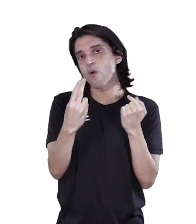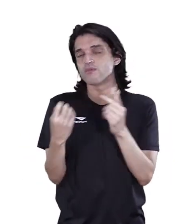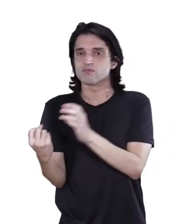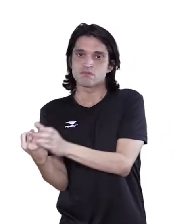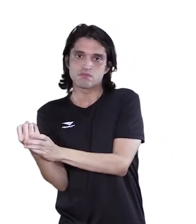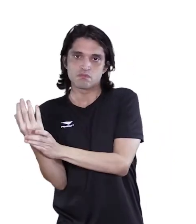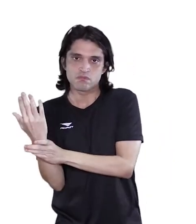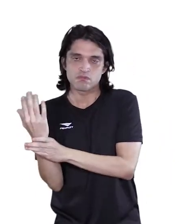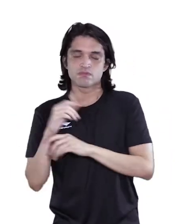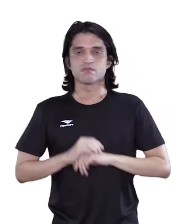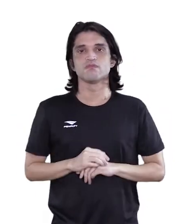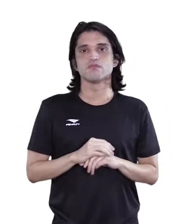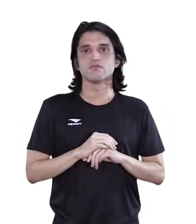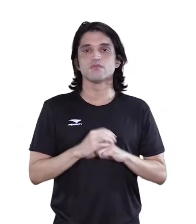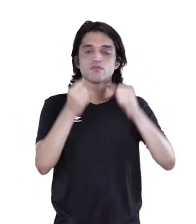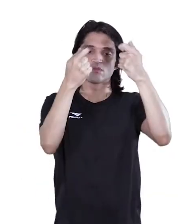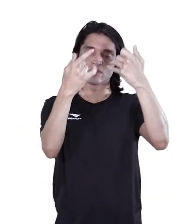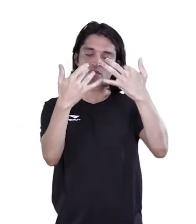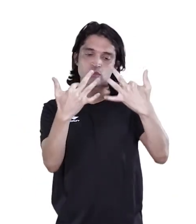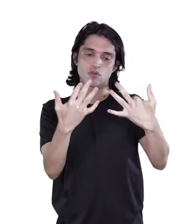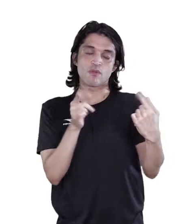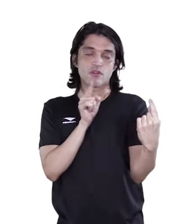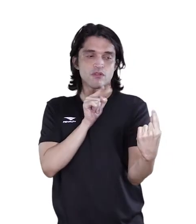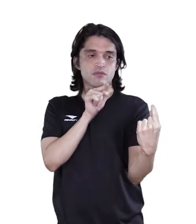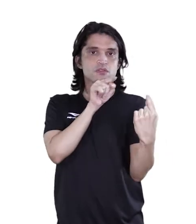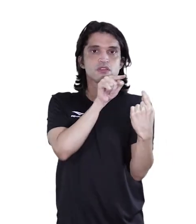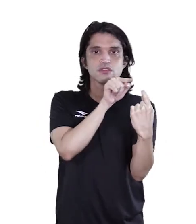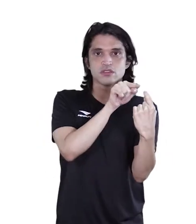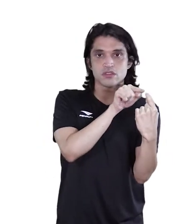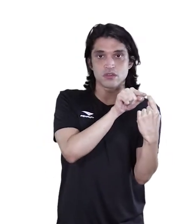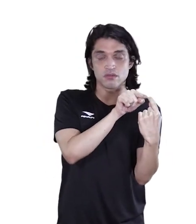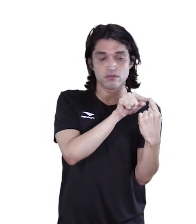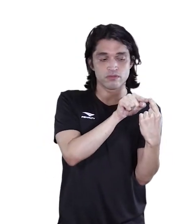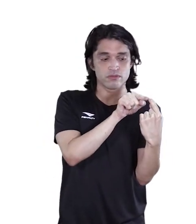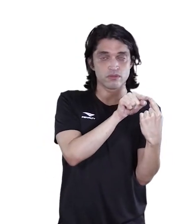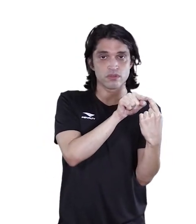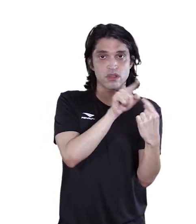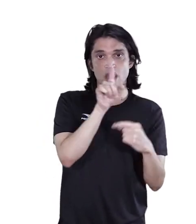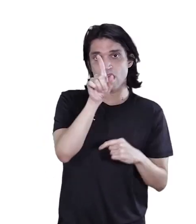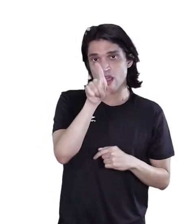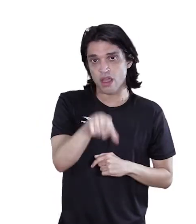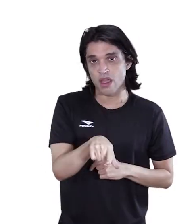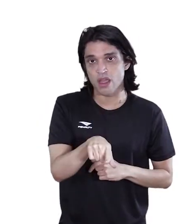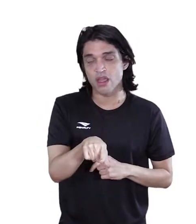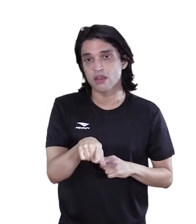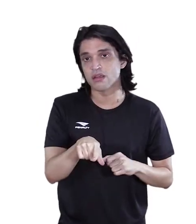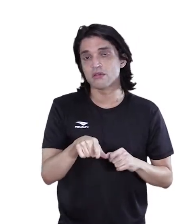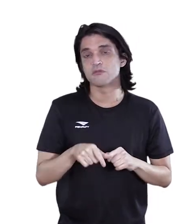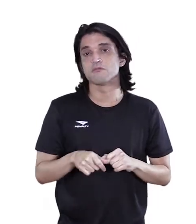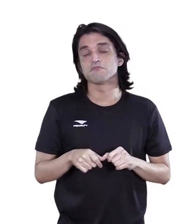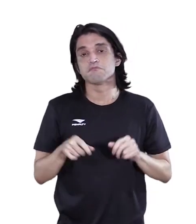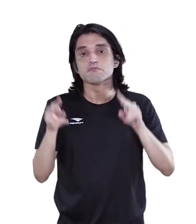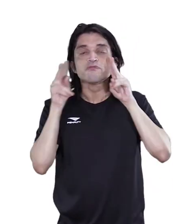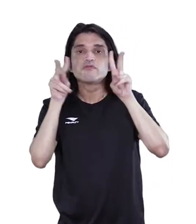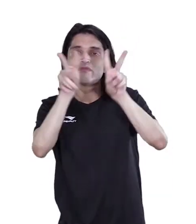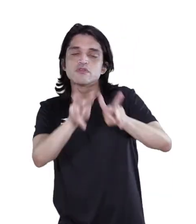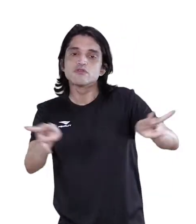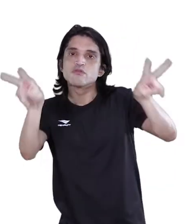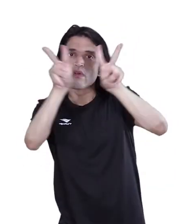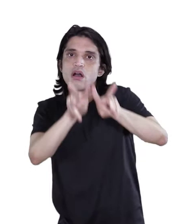A descrição objetiva é uma descrição de aspectos externos. Expõe as